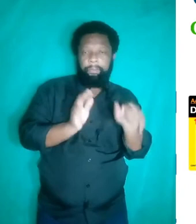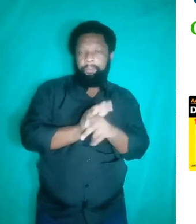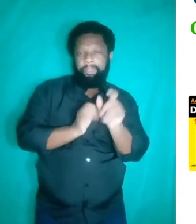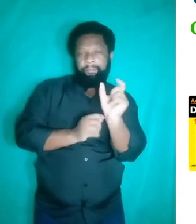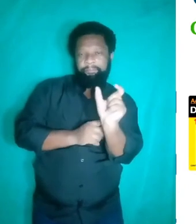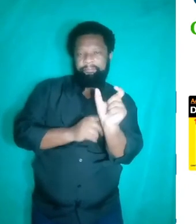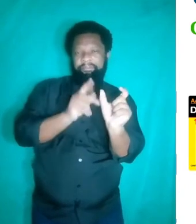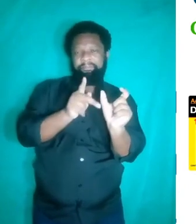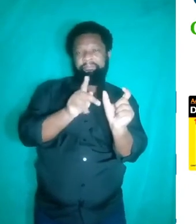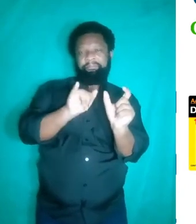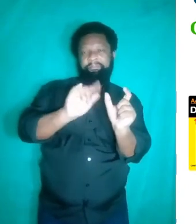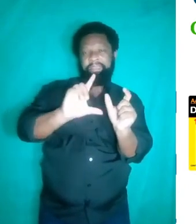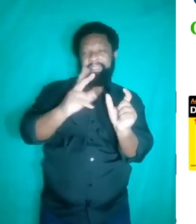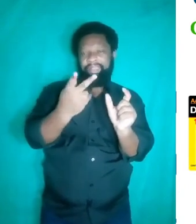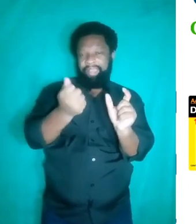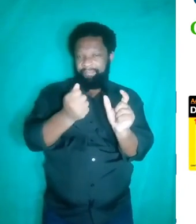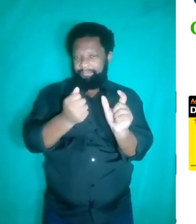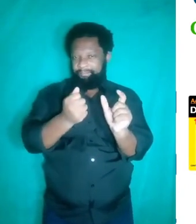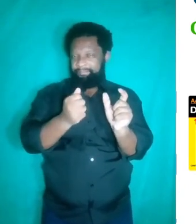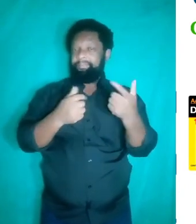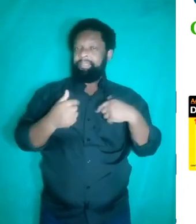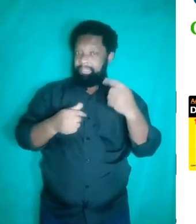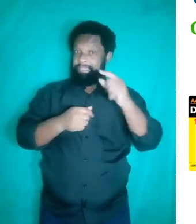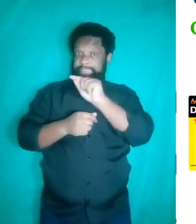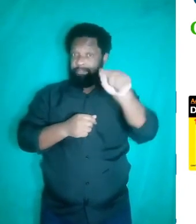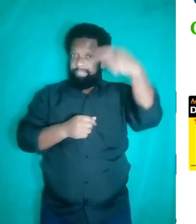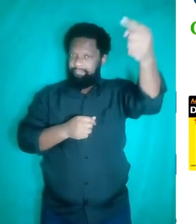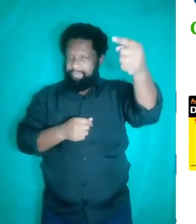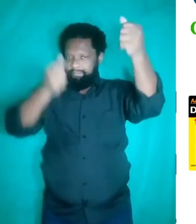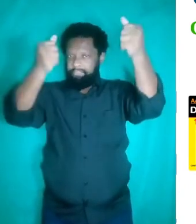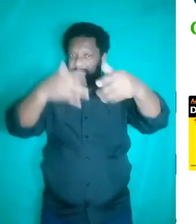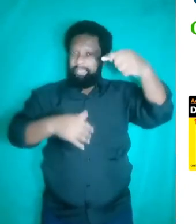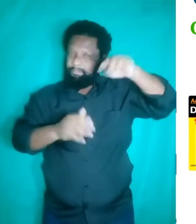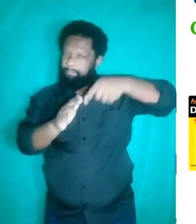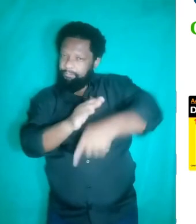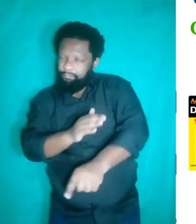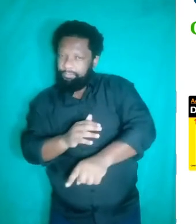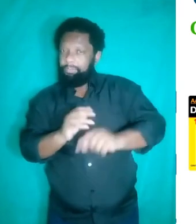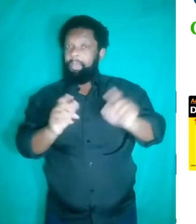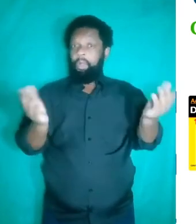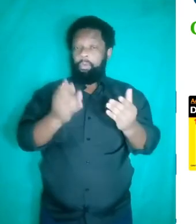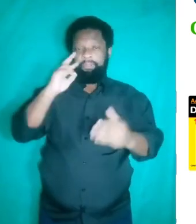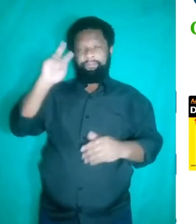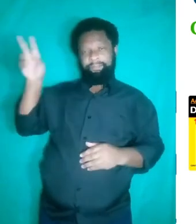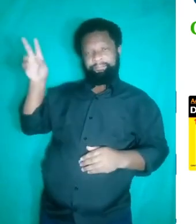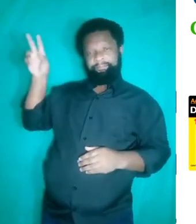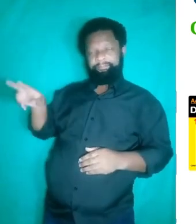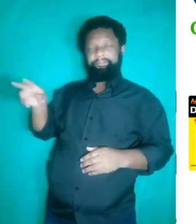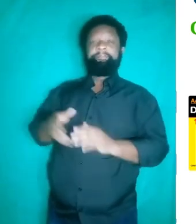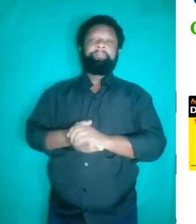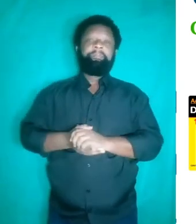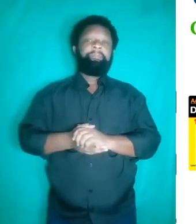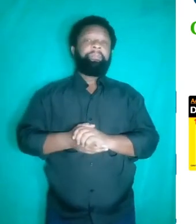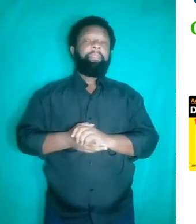da bateria ou da pilha. Uma ou uma associação. Nós falaremos de associação de paralelo semana que vem. De resistores em paralelo